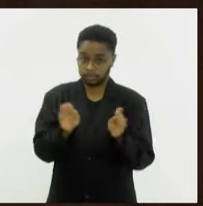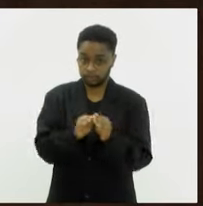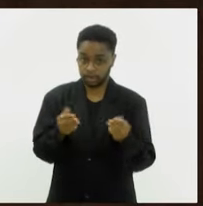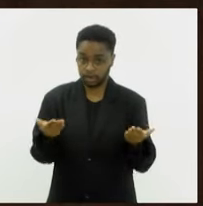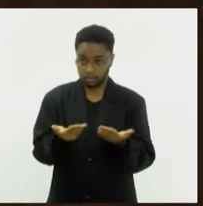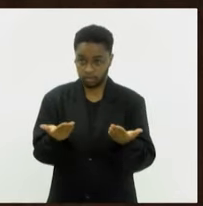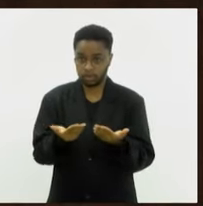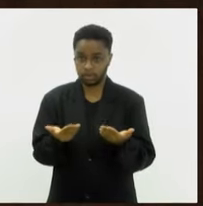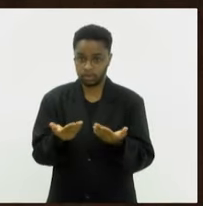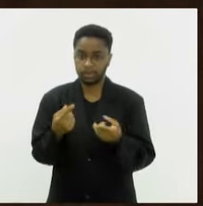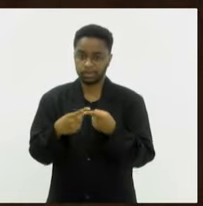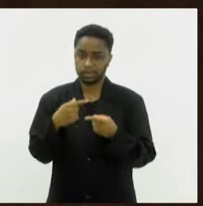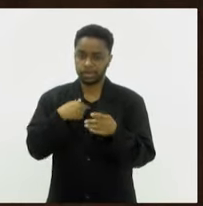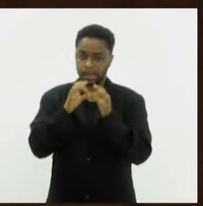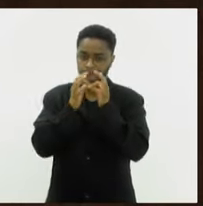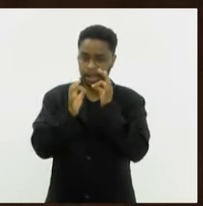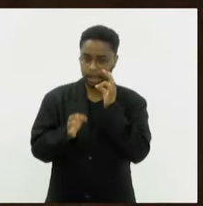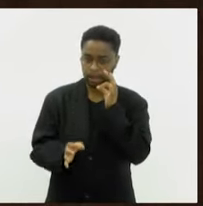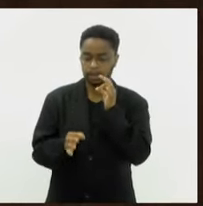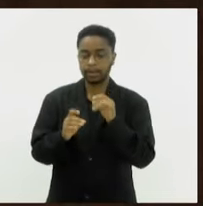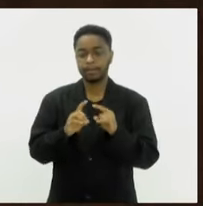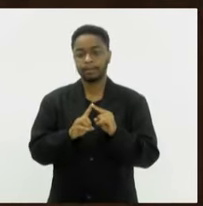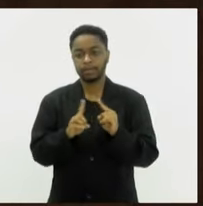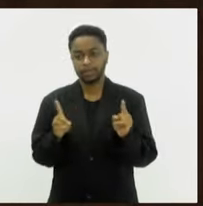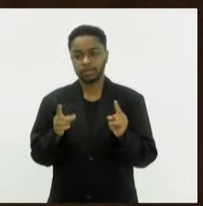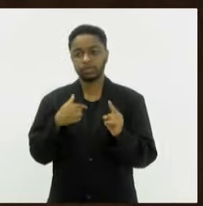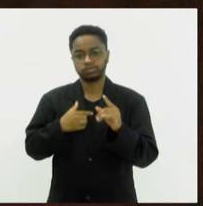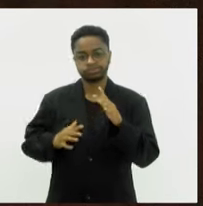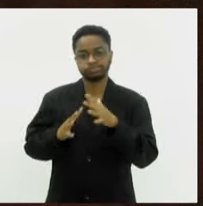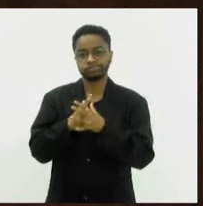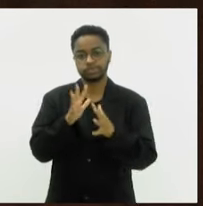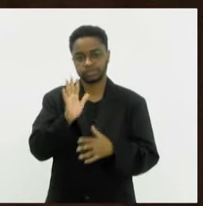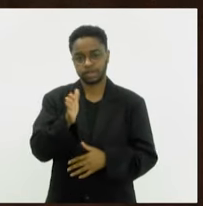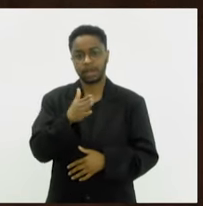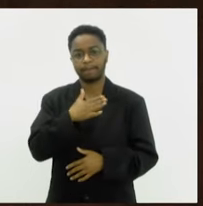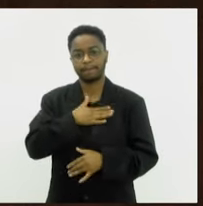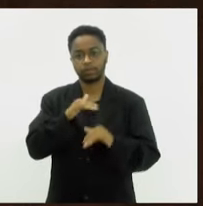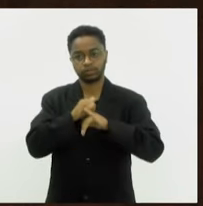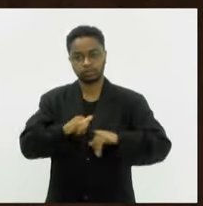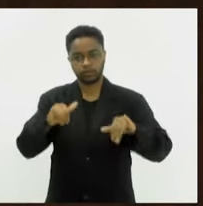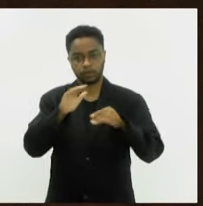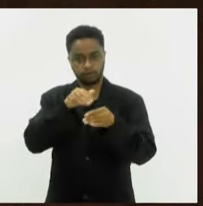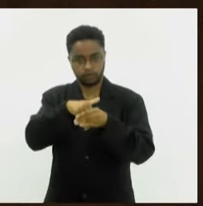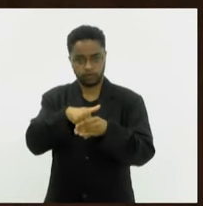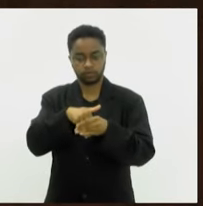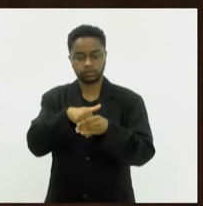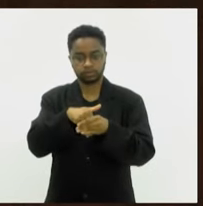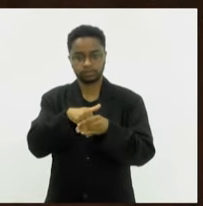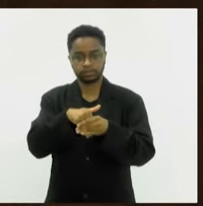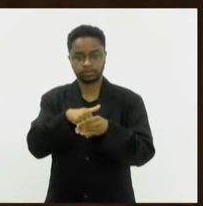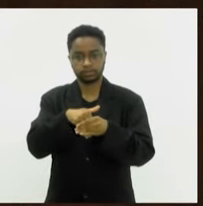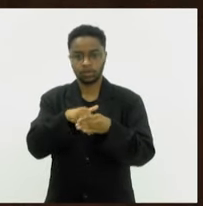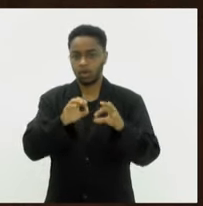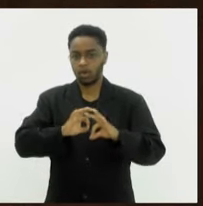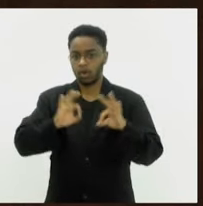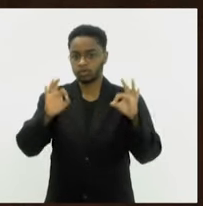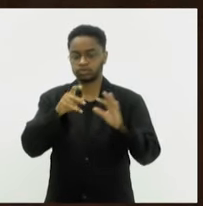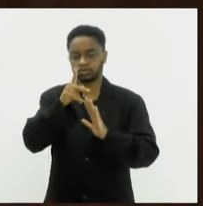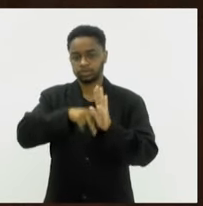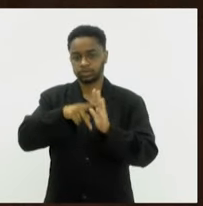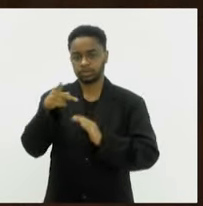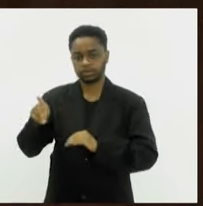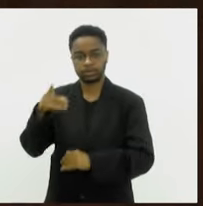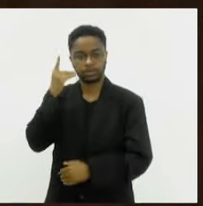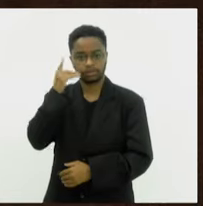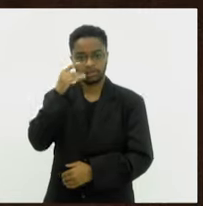E para concluir, porque eu estou me ocupando muito tempo e já até ultrapassei a minha declaração de voto do excelente projeto da deputada